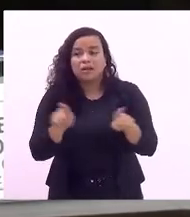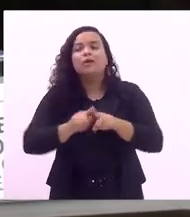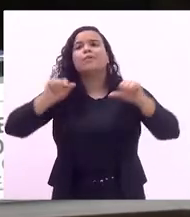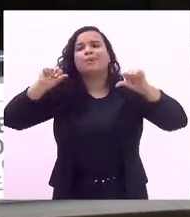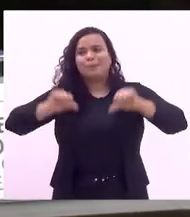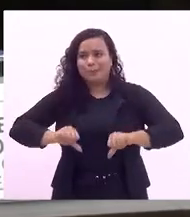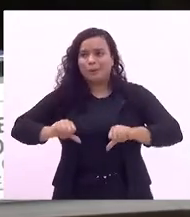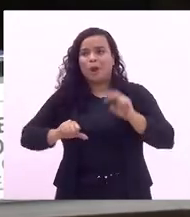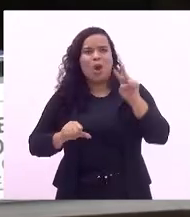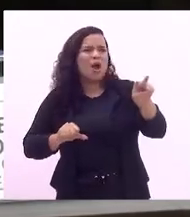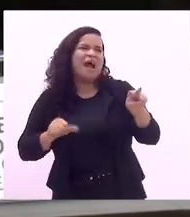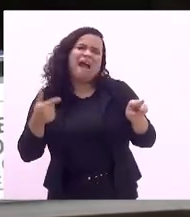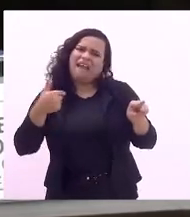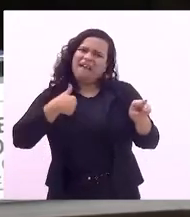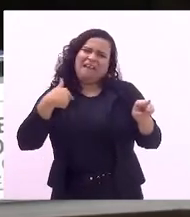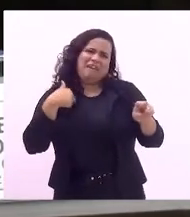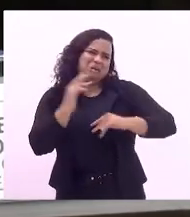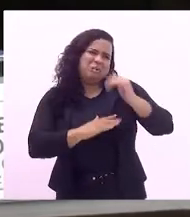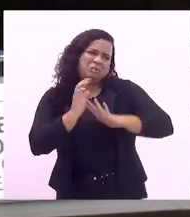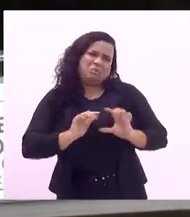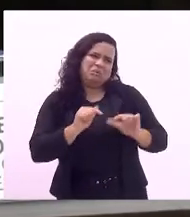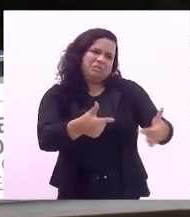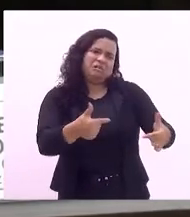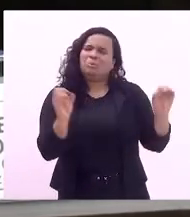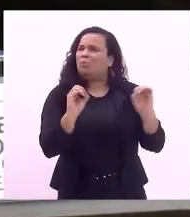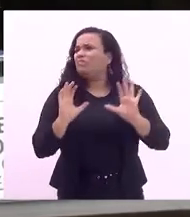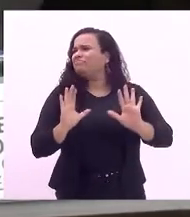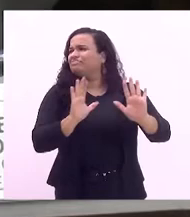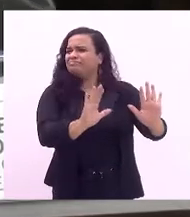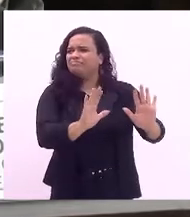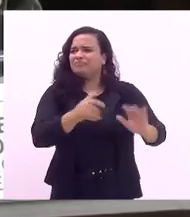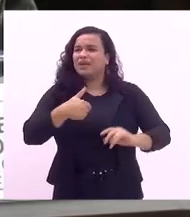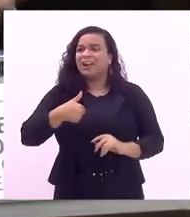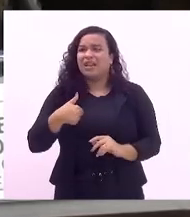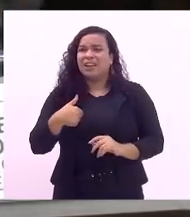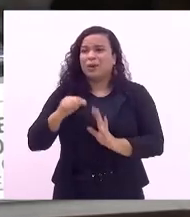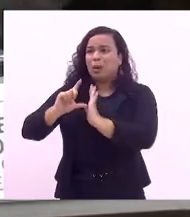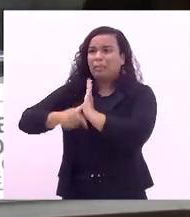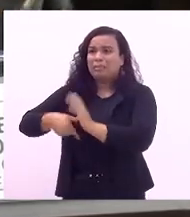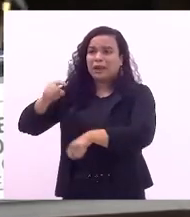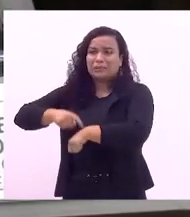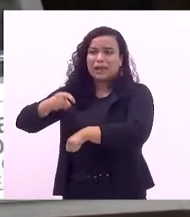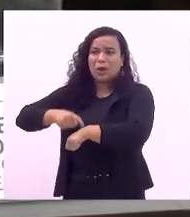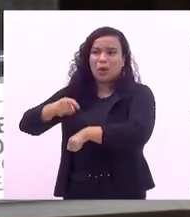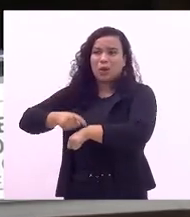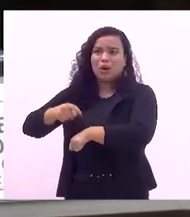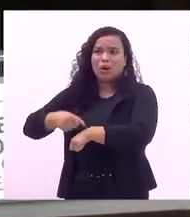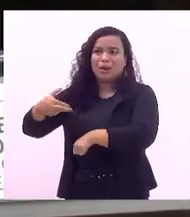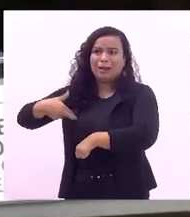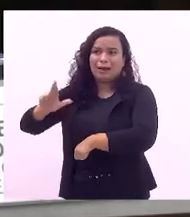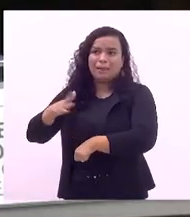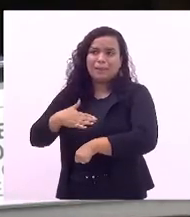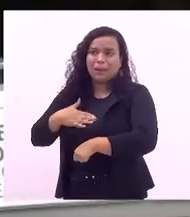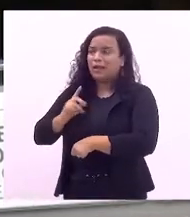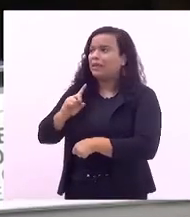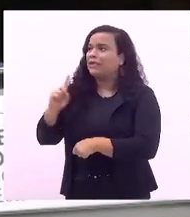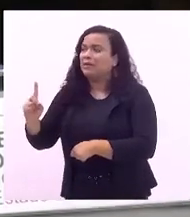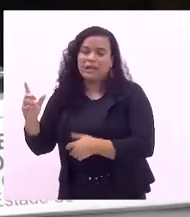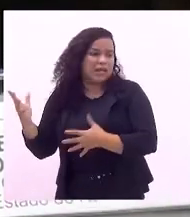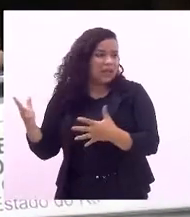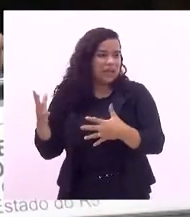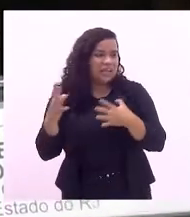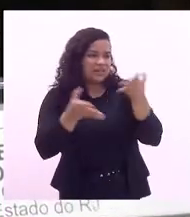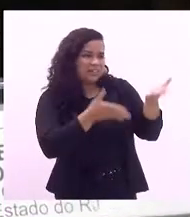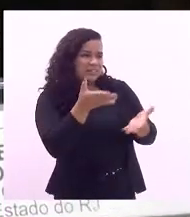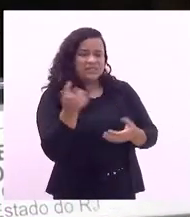apenas dizer isso não me compete olhar para as situações e dizer eu estou atrasado para o meu culto para minha cerimônia para minha